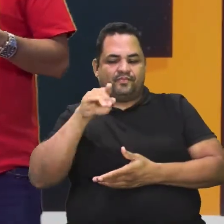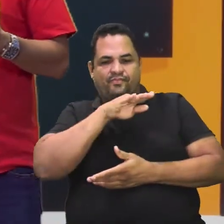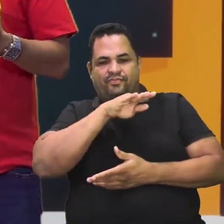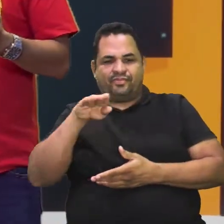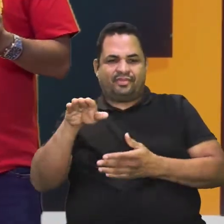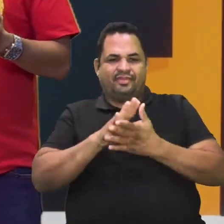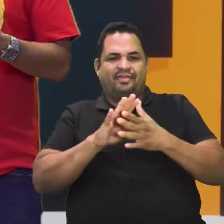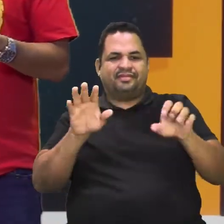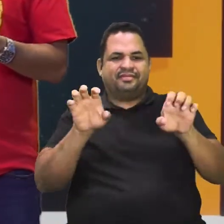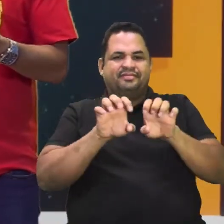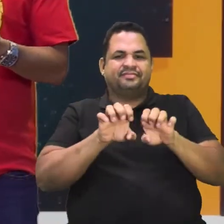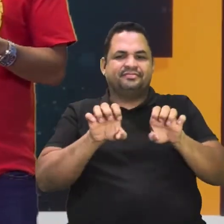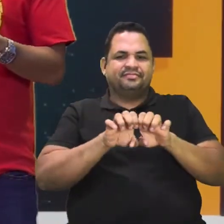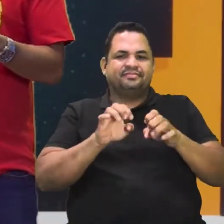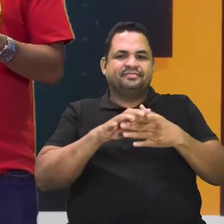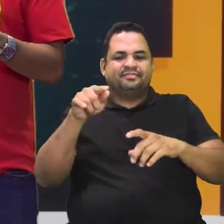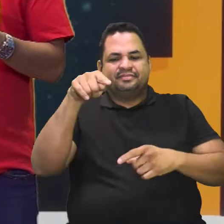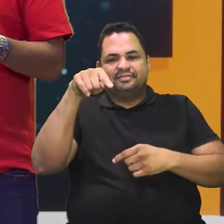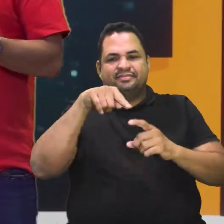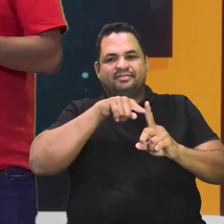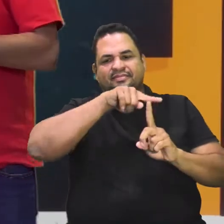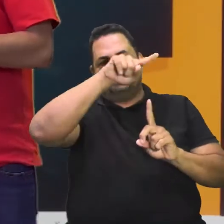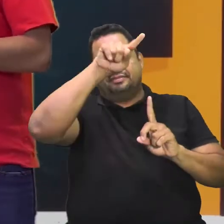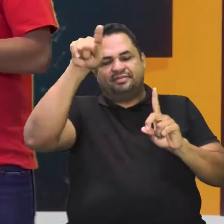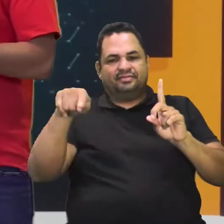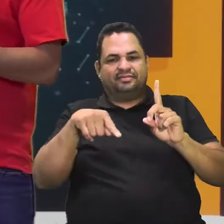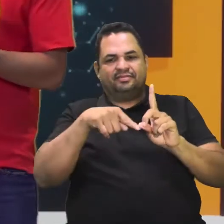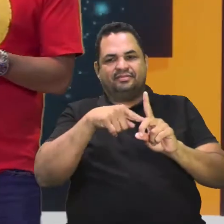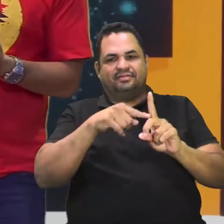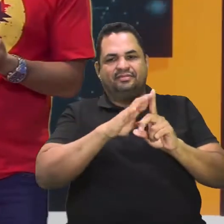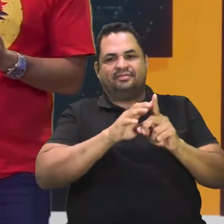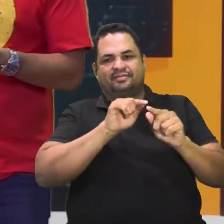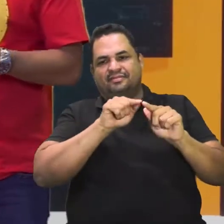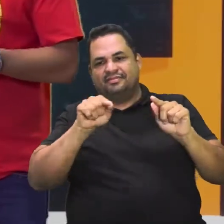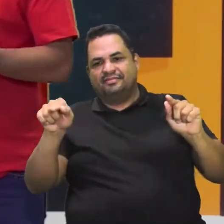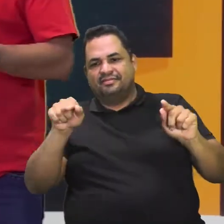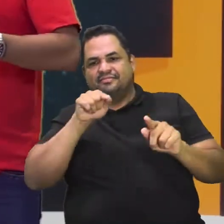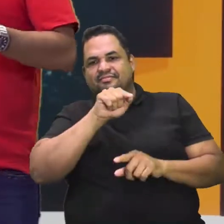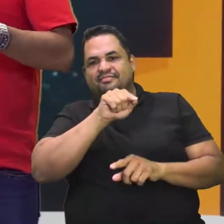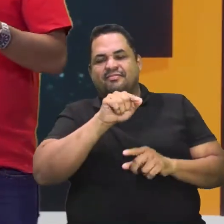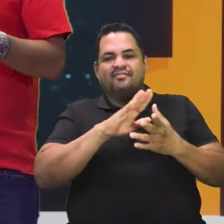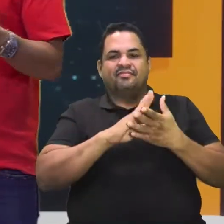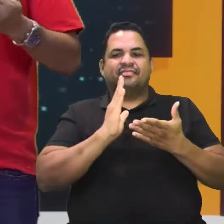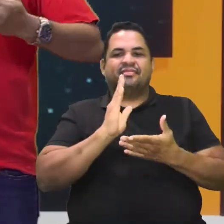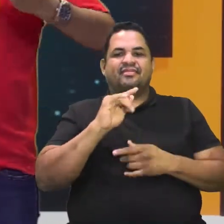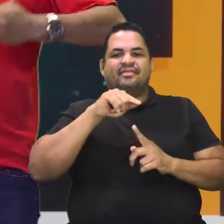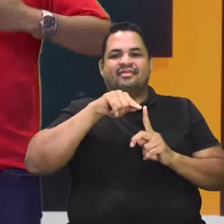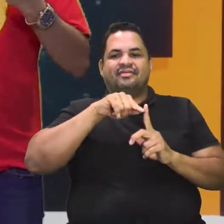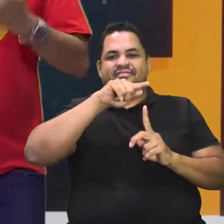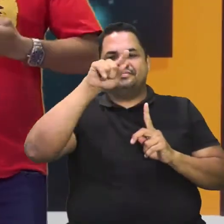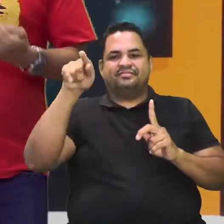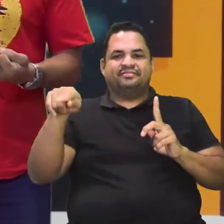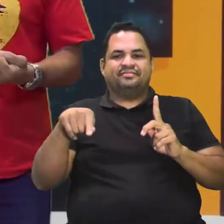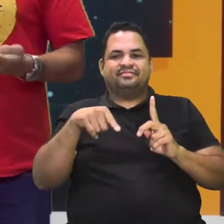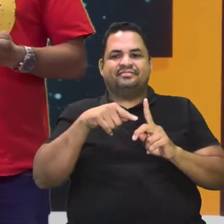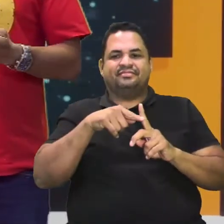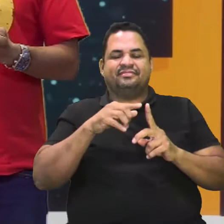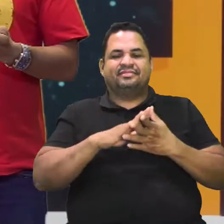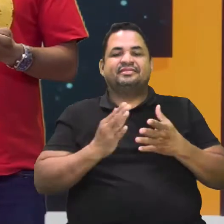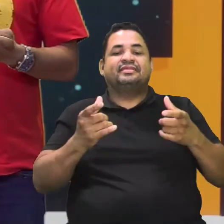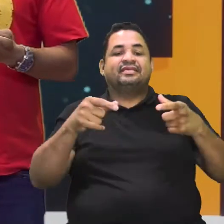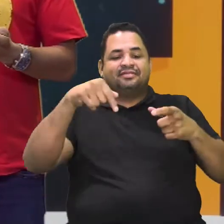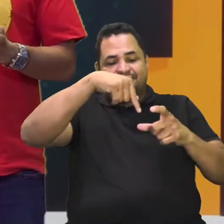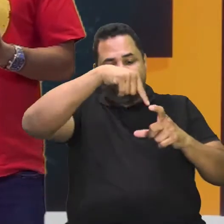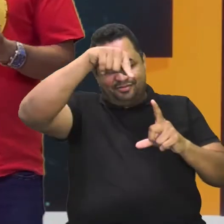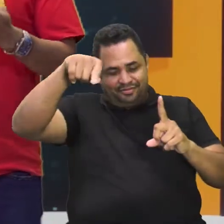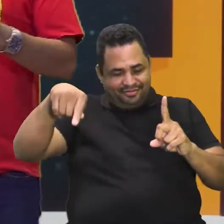reta, chegamos na circunferência, fizemos circunferência com reta, com ponto, circunferência com